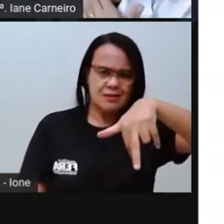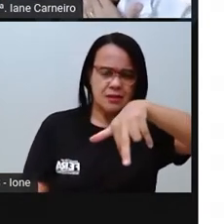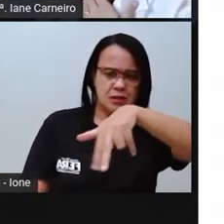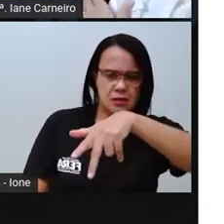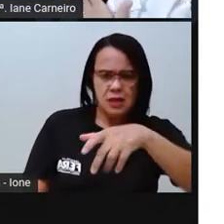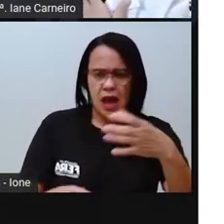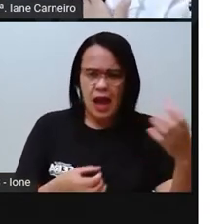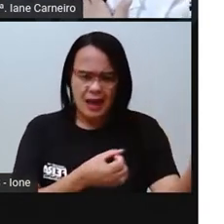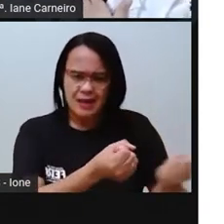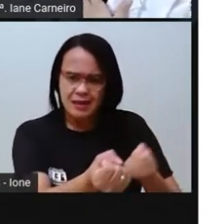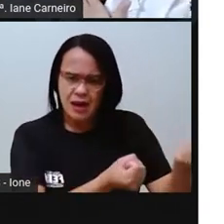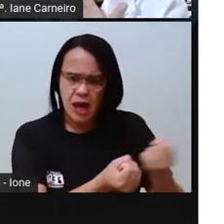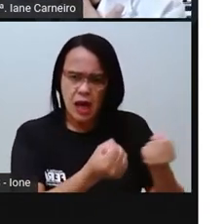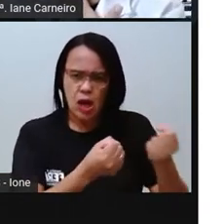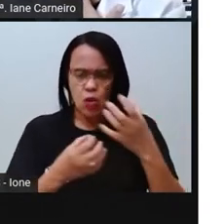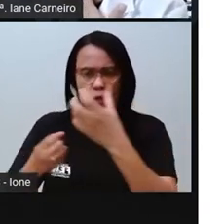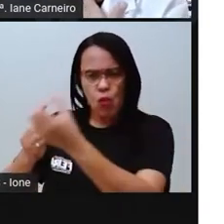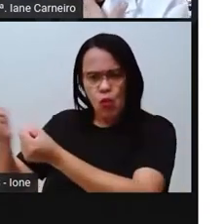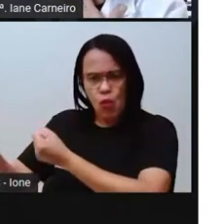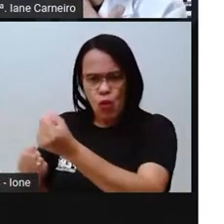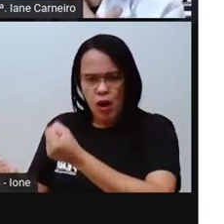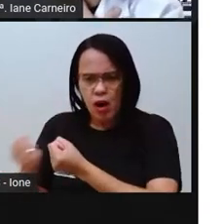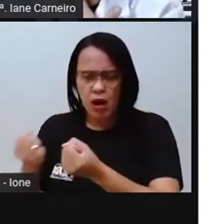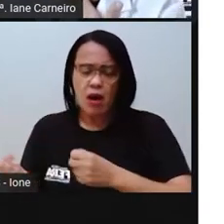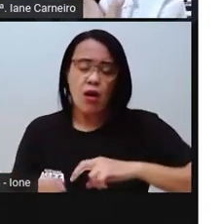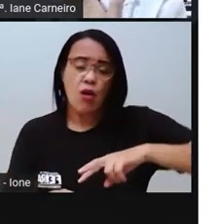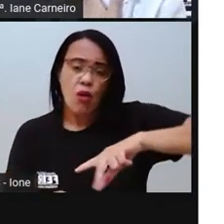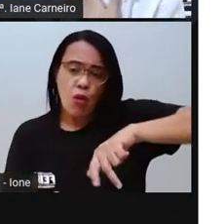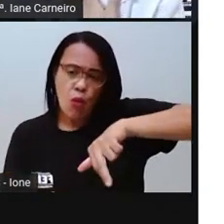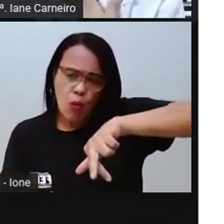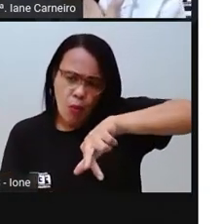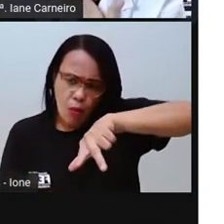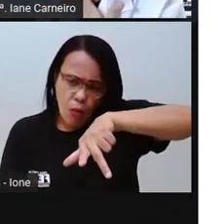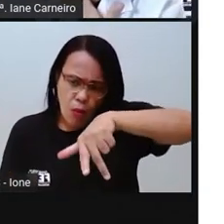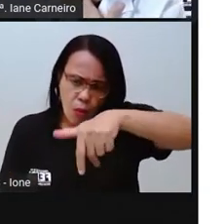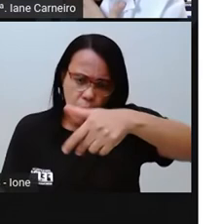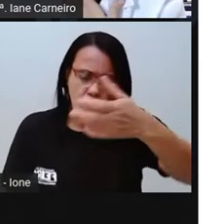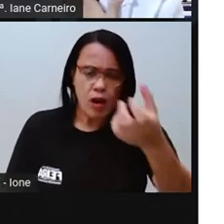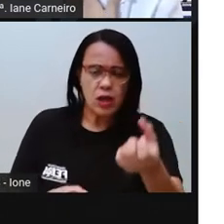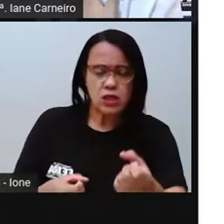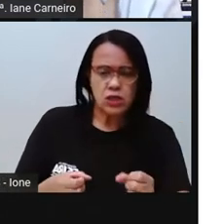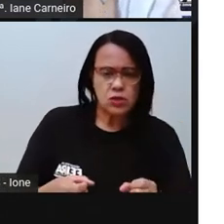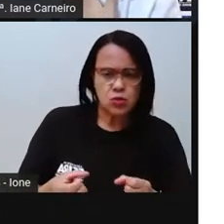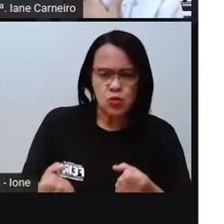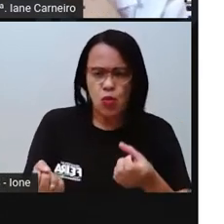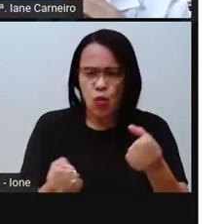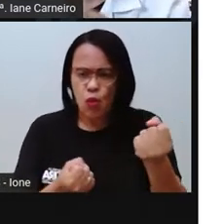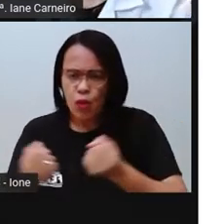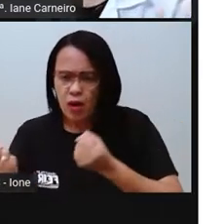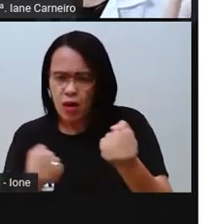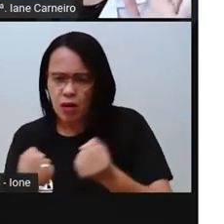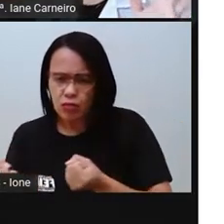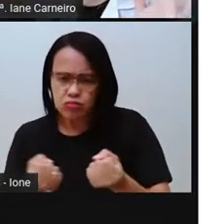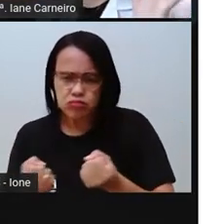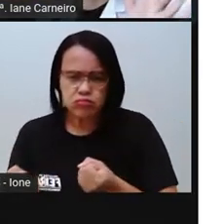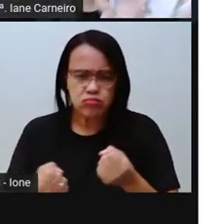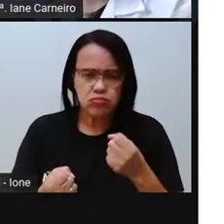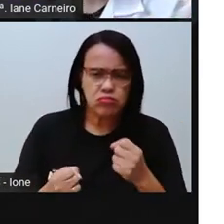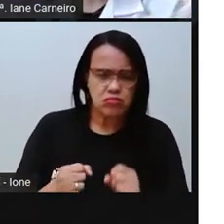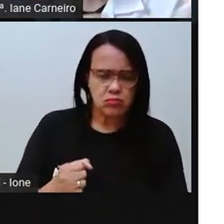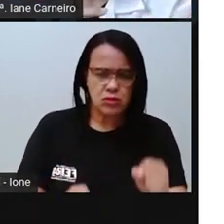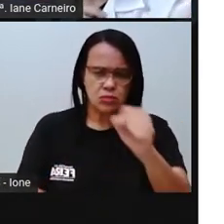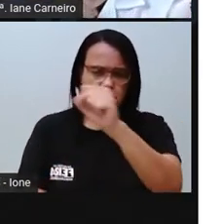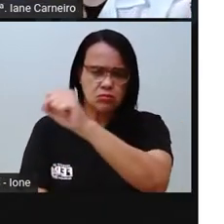passeando? Não, né? Ninguém passeia entre os carros. Né, e os carros eles estão amarelos, né, eles estão com